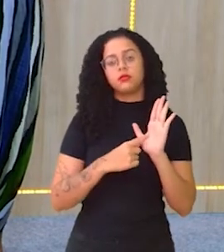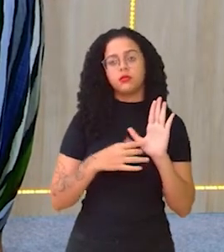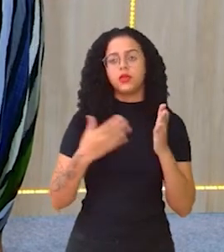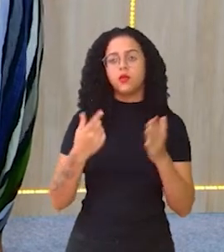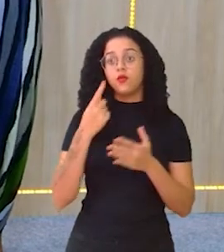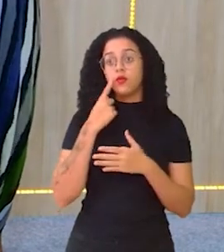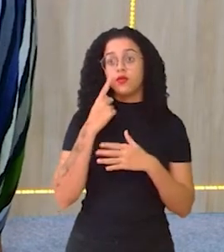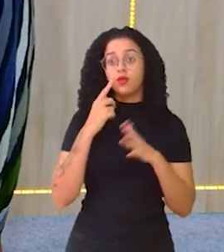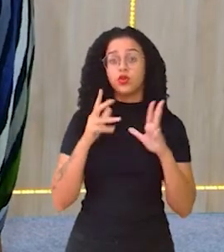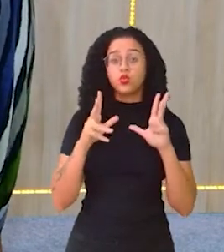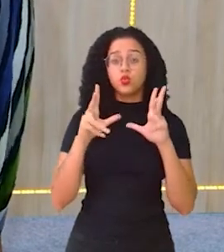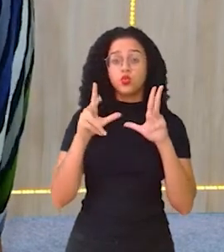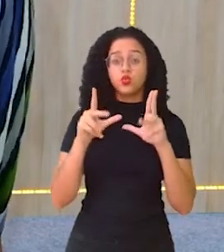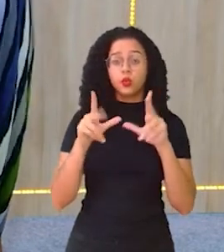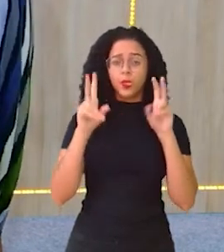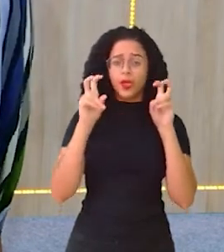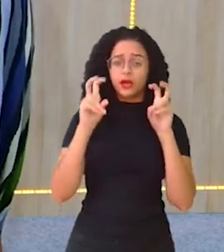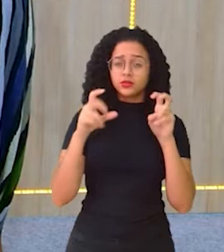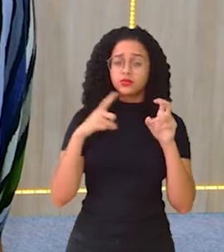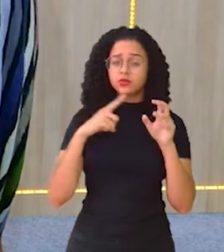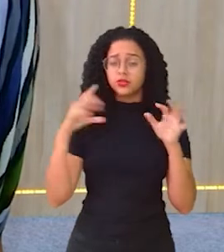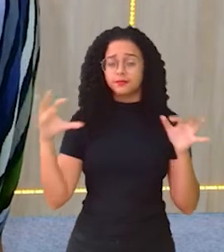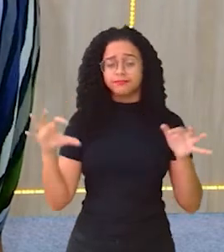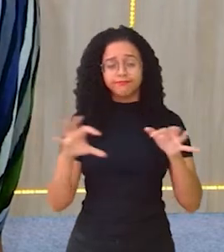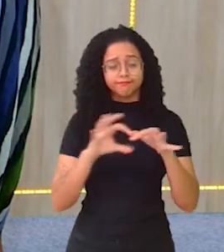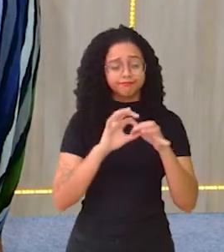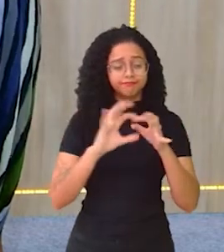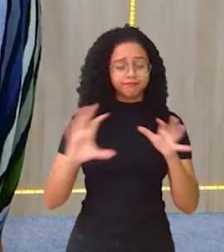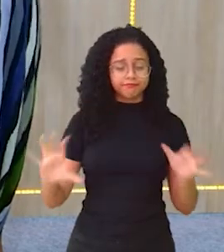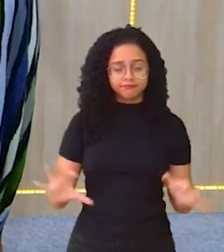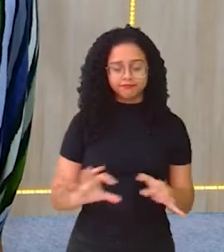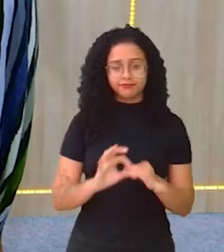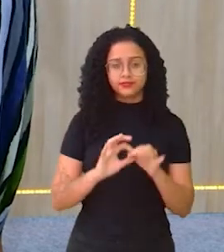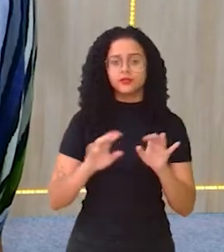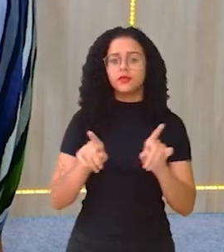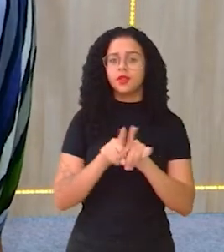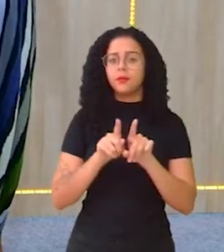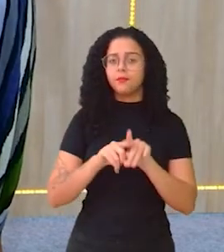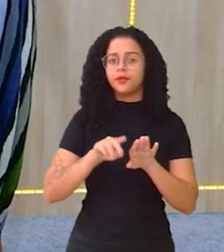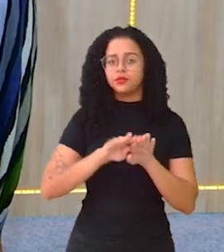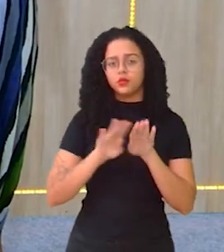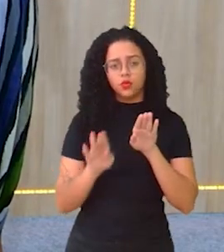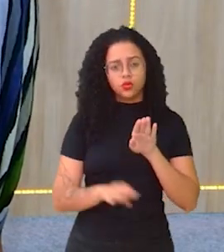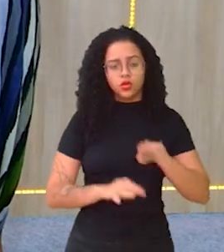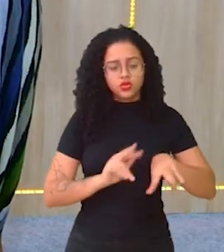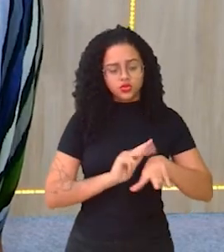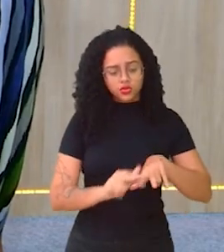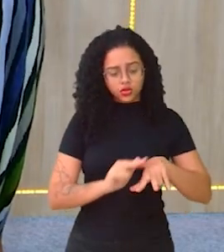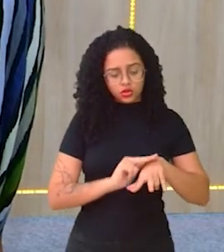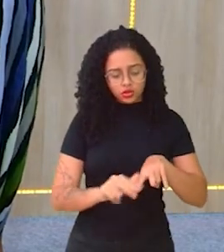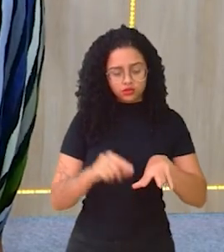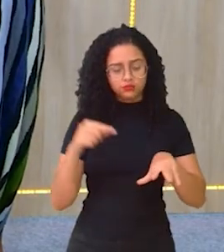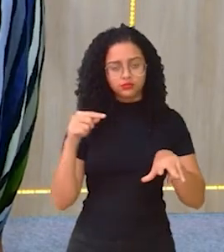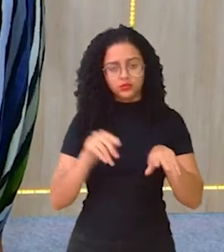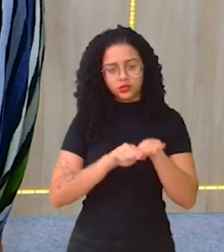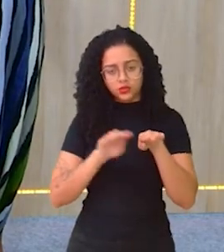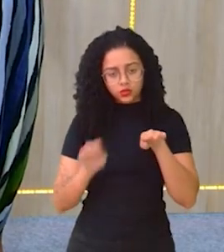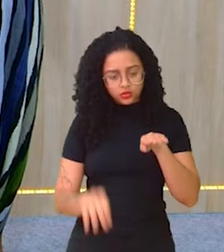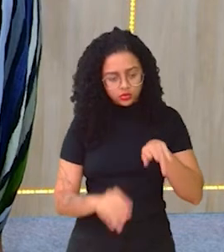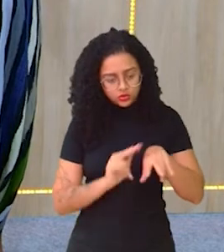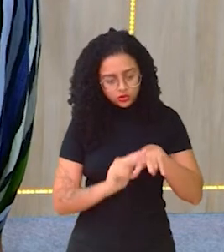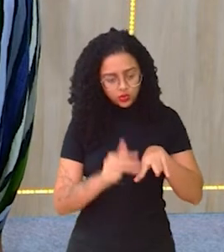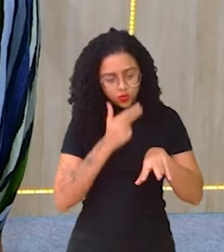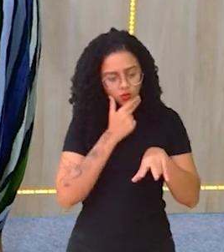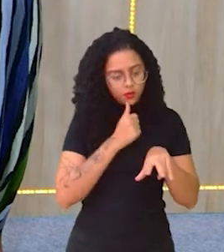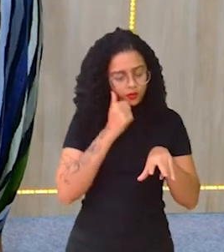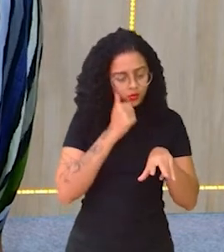como tudo isso, um assunto vai entrelaçando a outro, da desigualdade de gênero. Aí dessa desigualdade de gênero entre homens